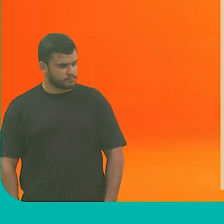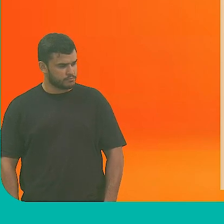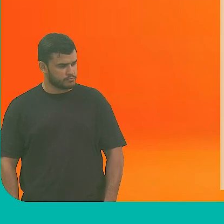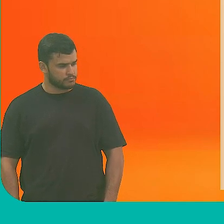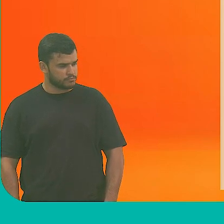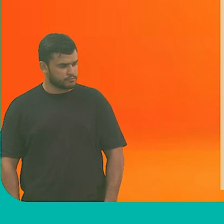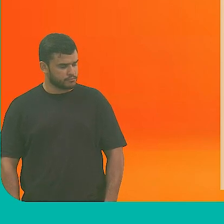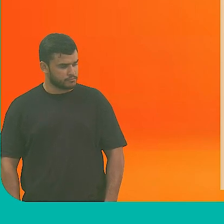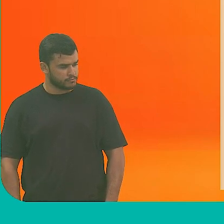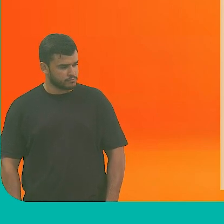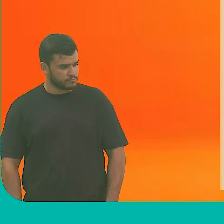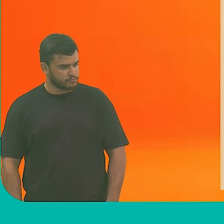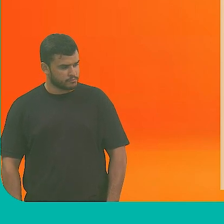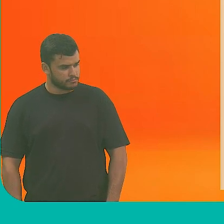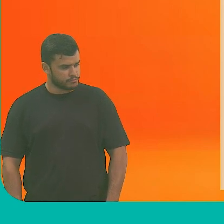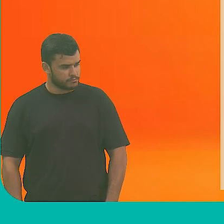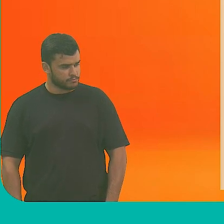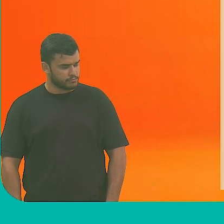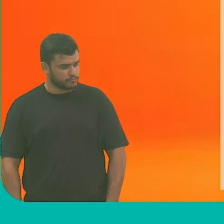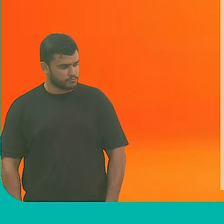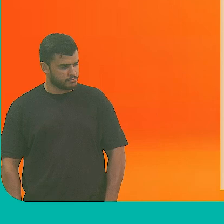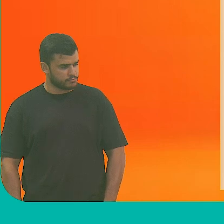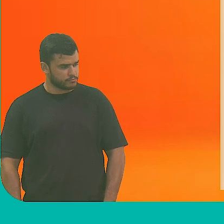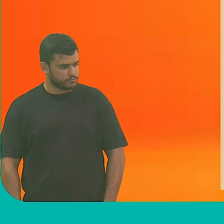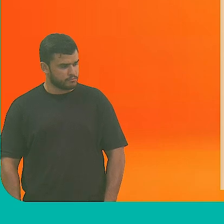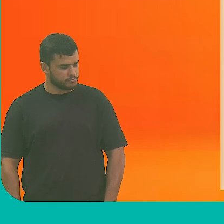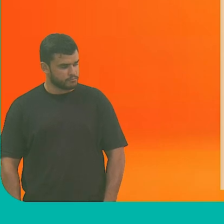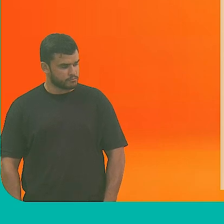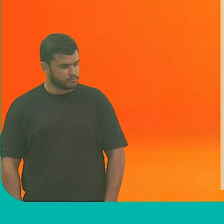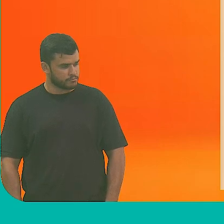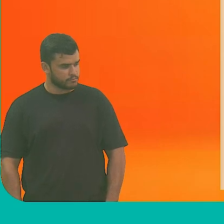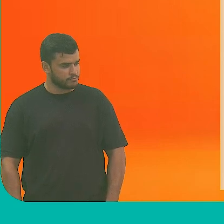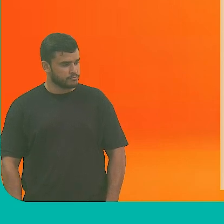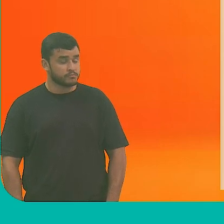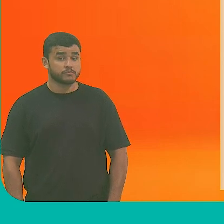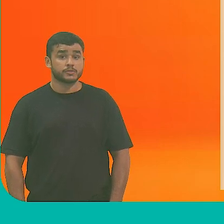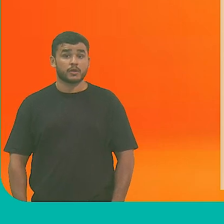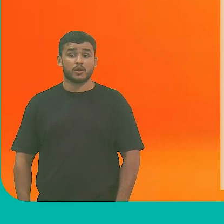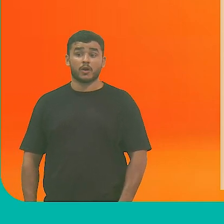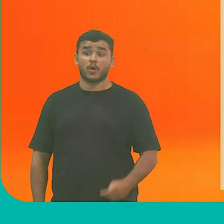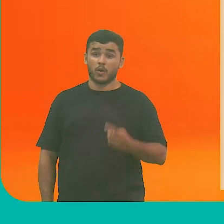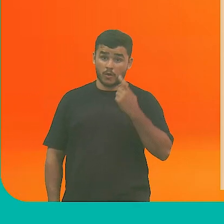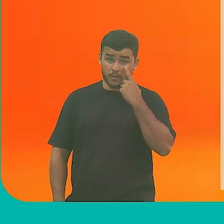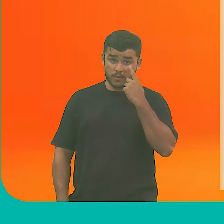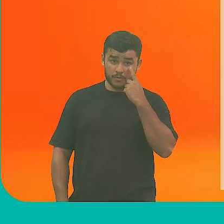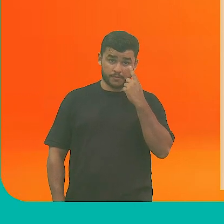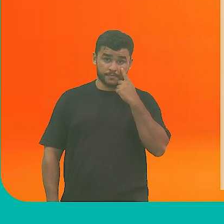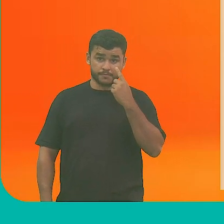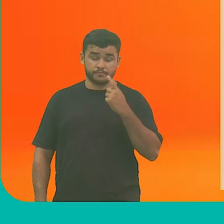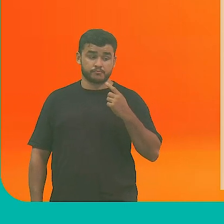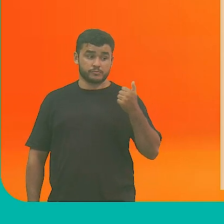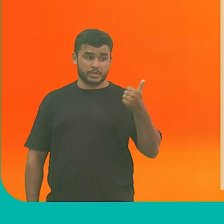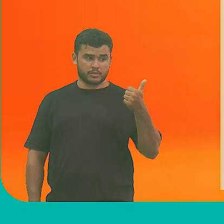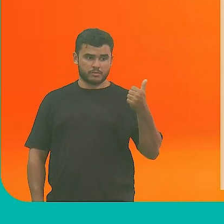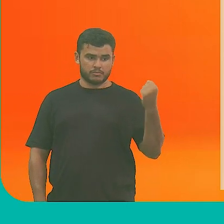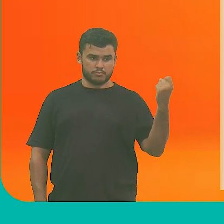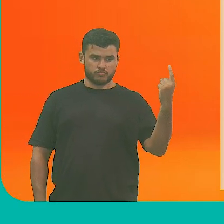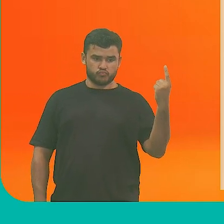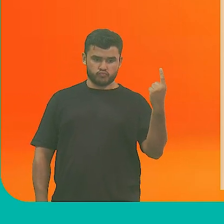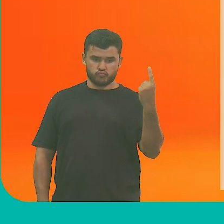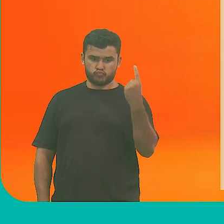Quanto é que é 10 mais 10? 20, não é? Do 11º até o